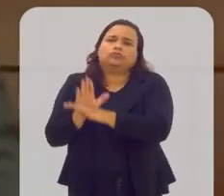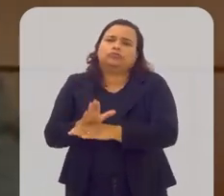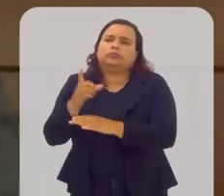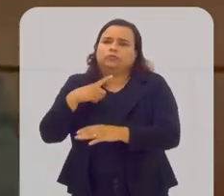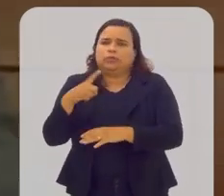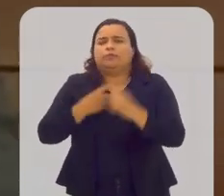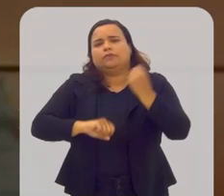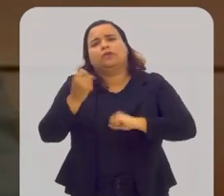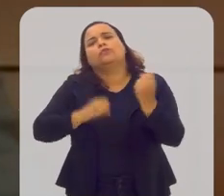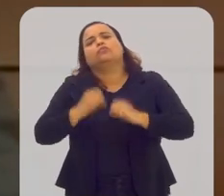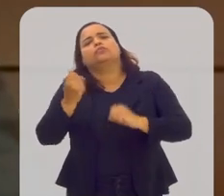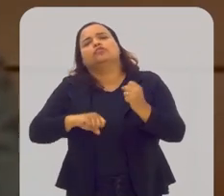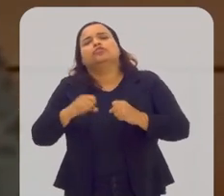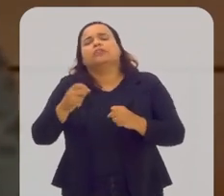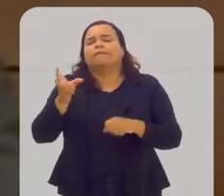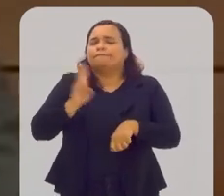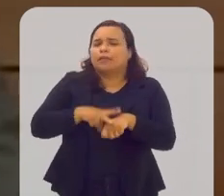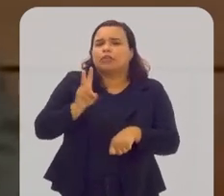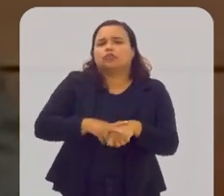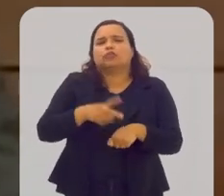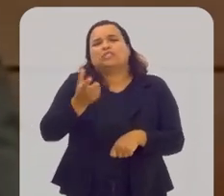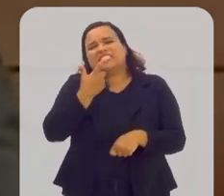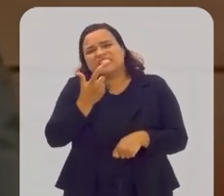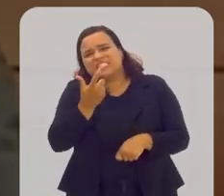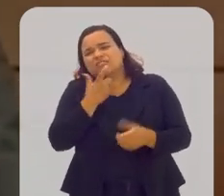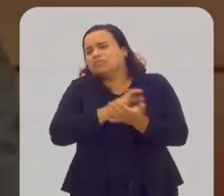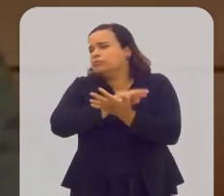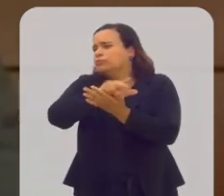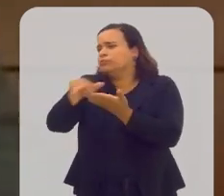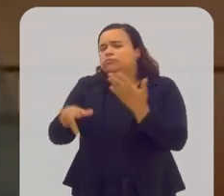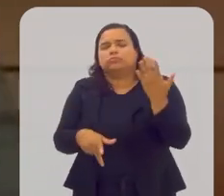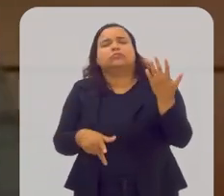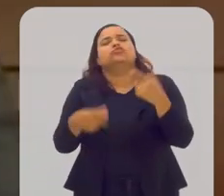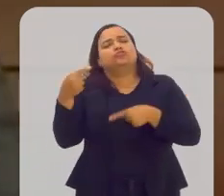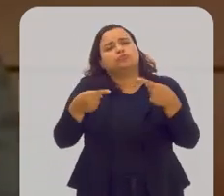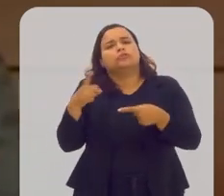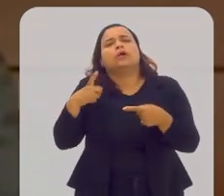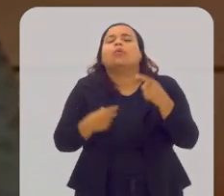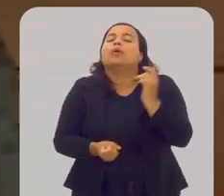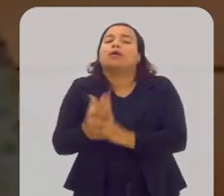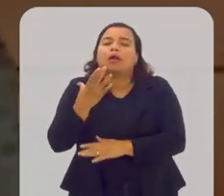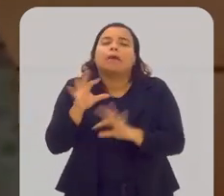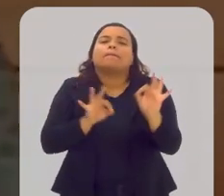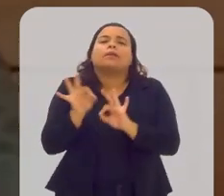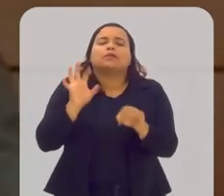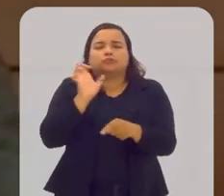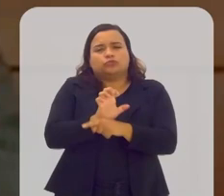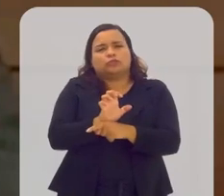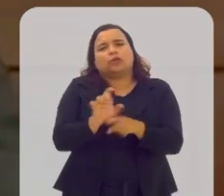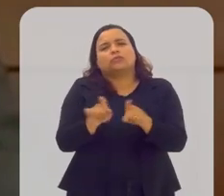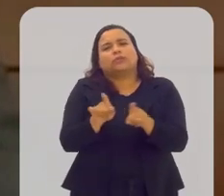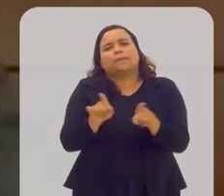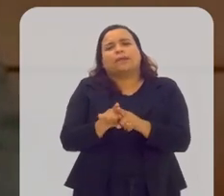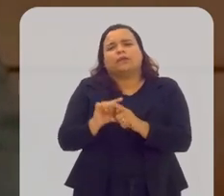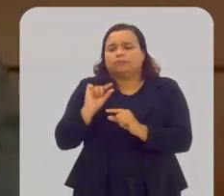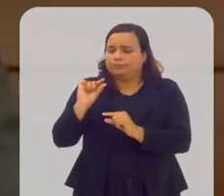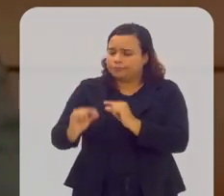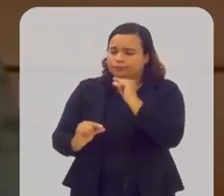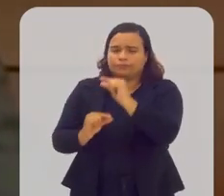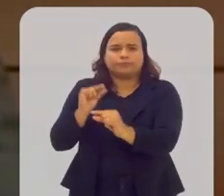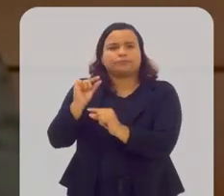teve a discussão da indústria de vidro, da indústria de plástico, da própria indústria química, a criação do plano estadual